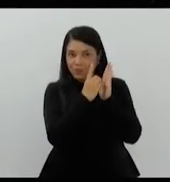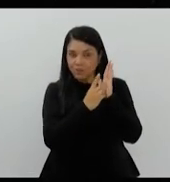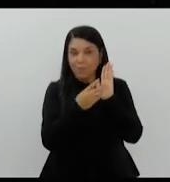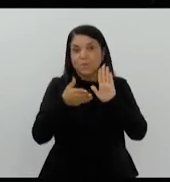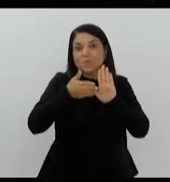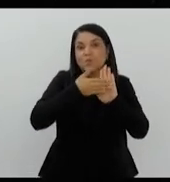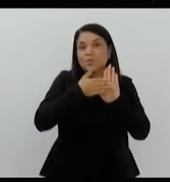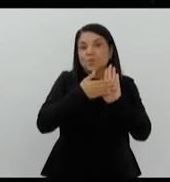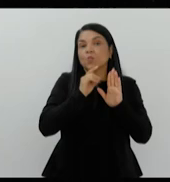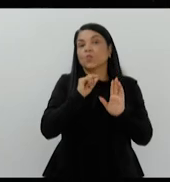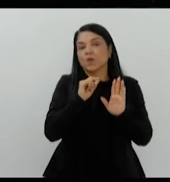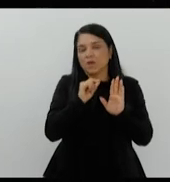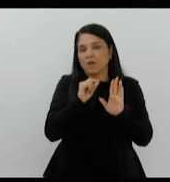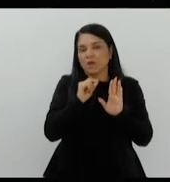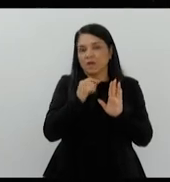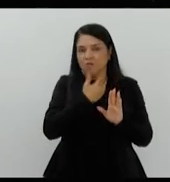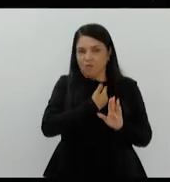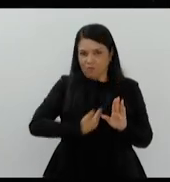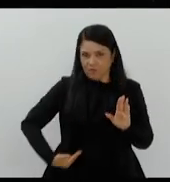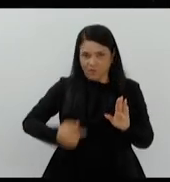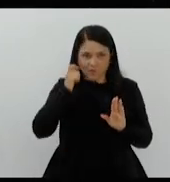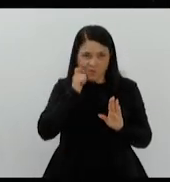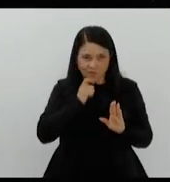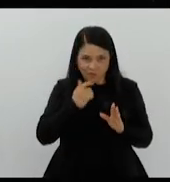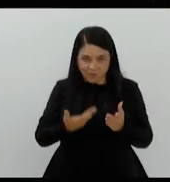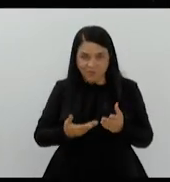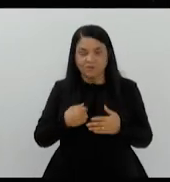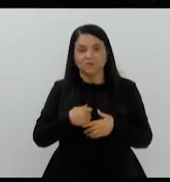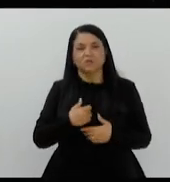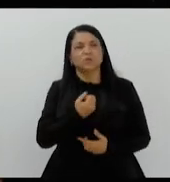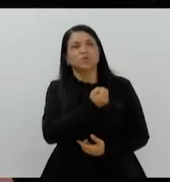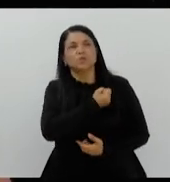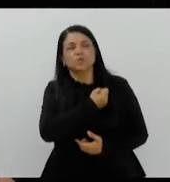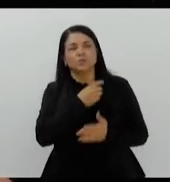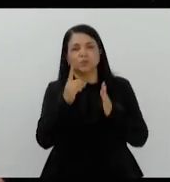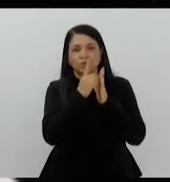quê? Posso dizer o número do decreto.